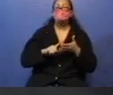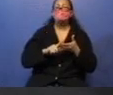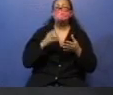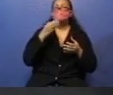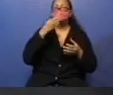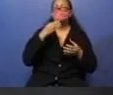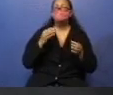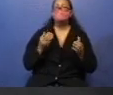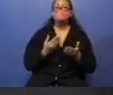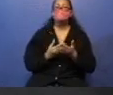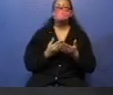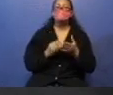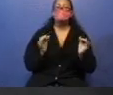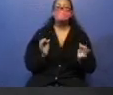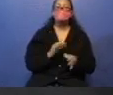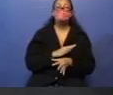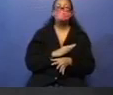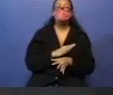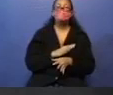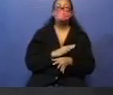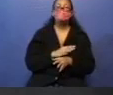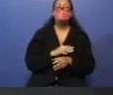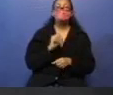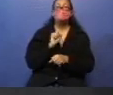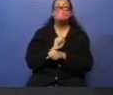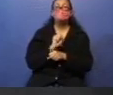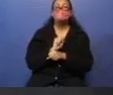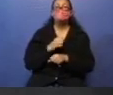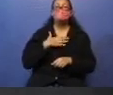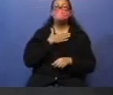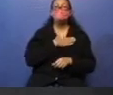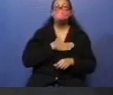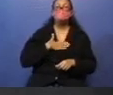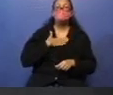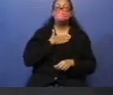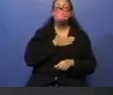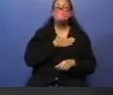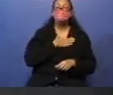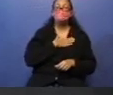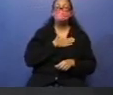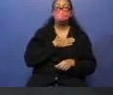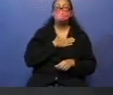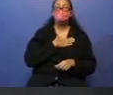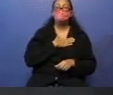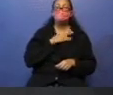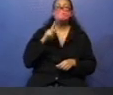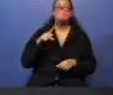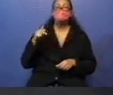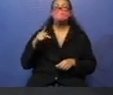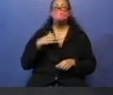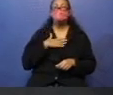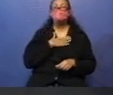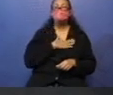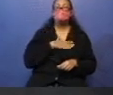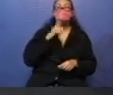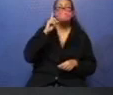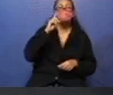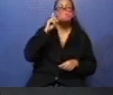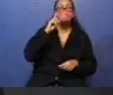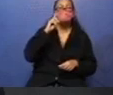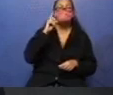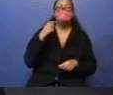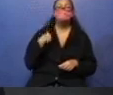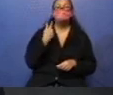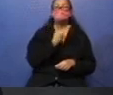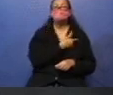Nossa aula terminou. Espero que tenham gostado. Eu gosto demais disso porque é nosso dia a dia, certo?